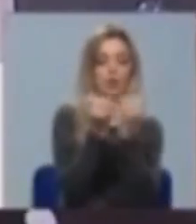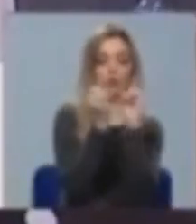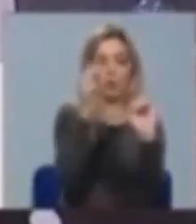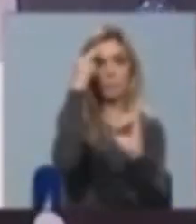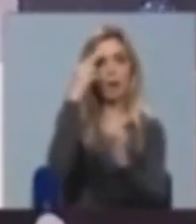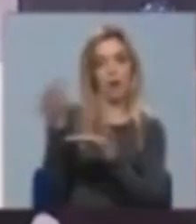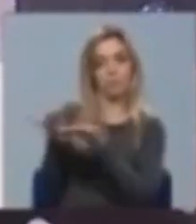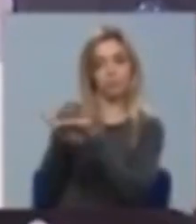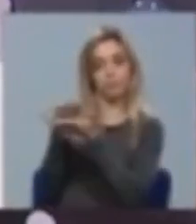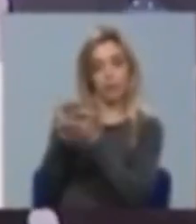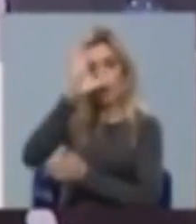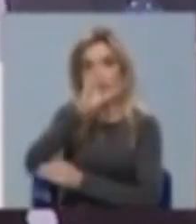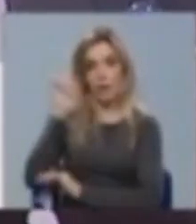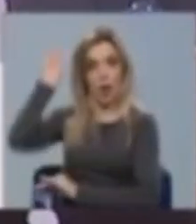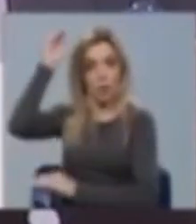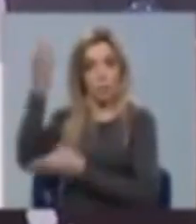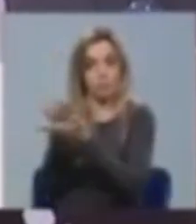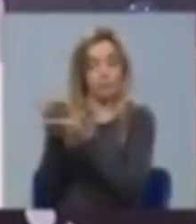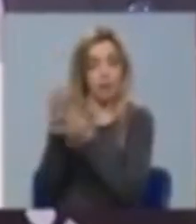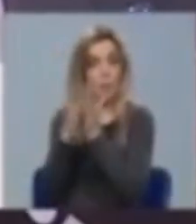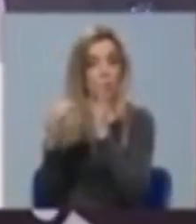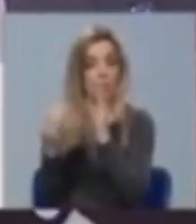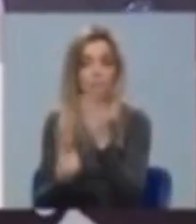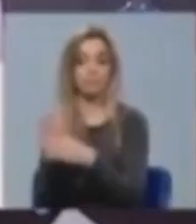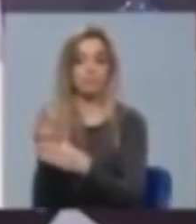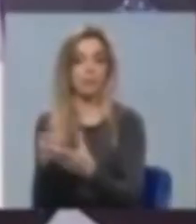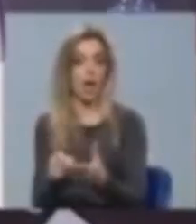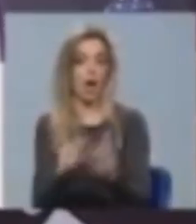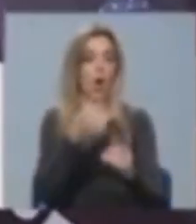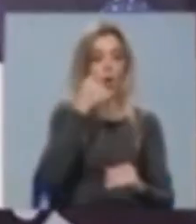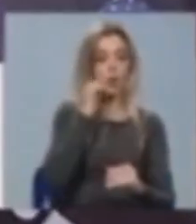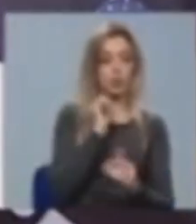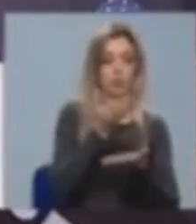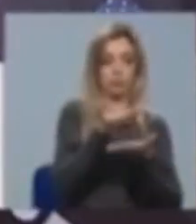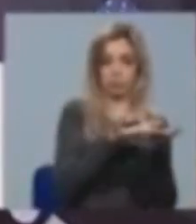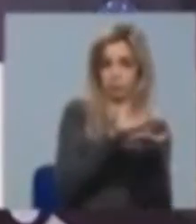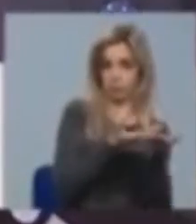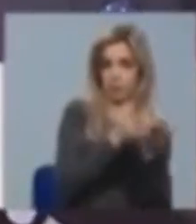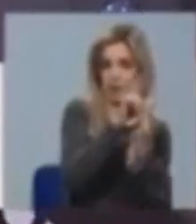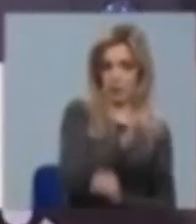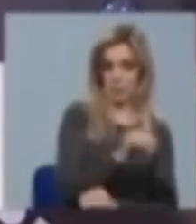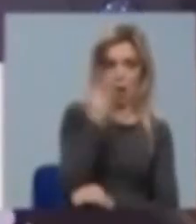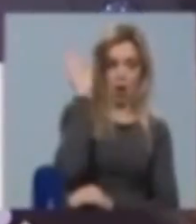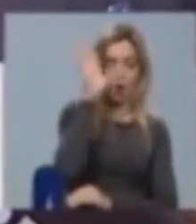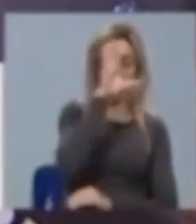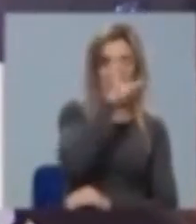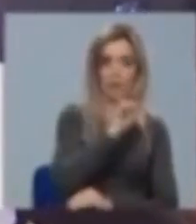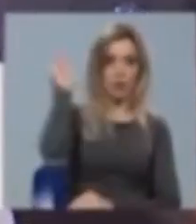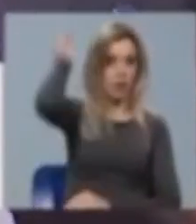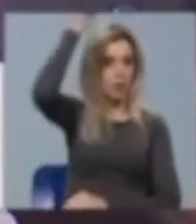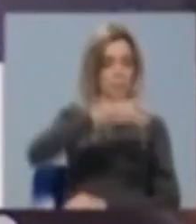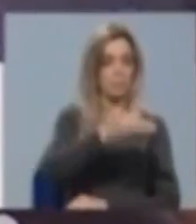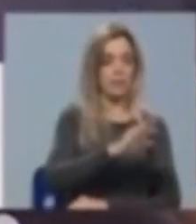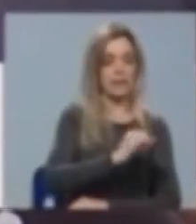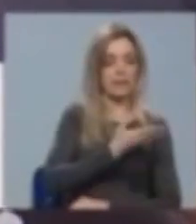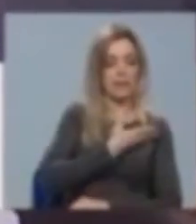Governo da República, tem o modelo que tem. Os Açores fizeram uma negociação com o Governo da República, aliás, do